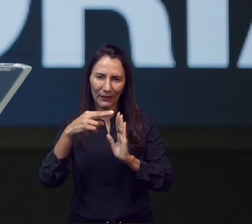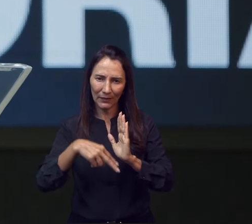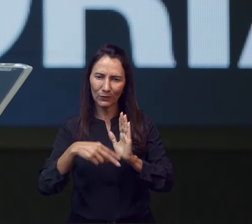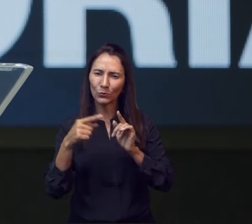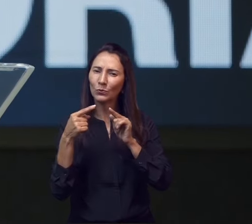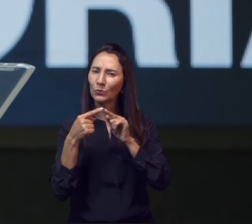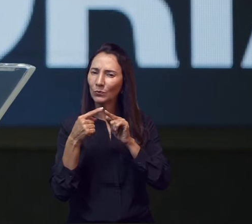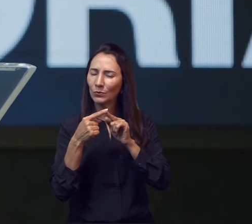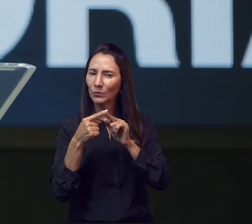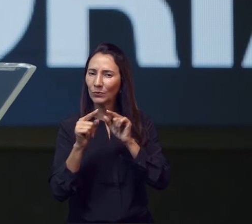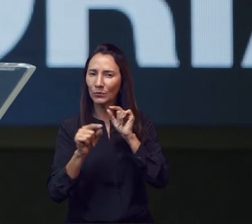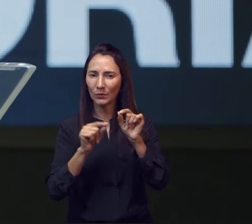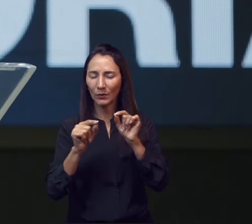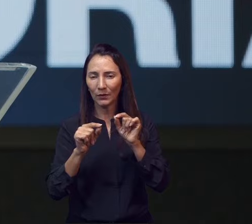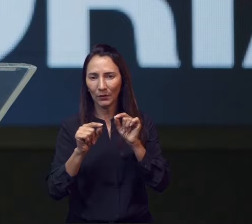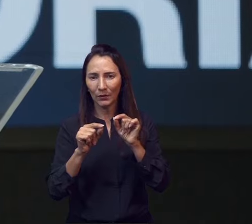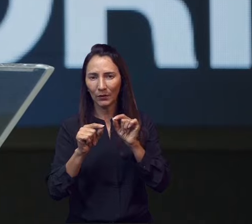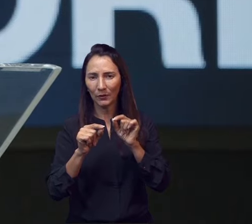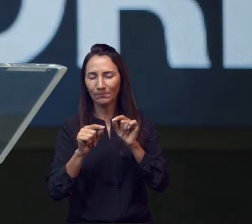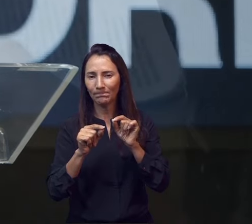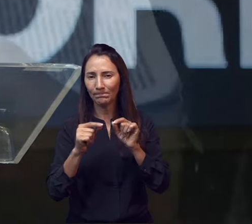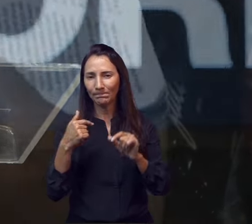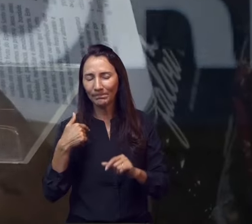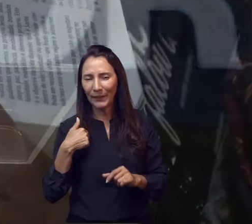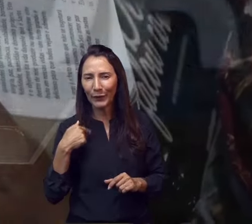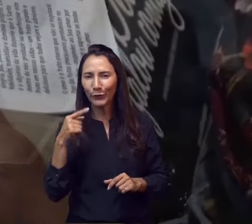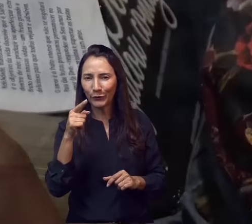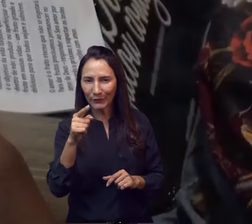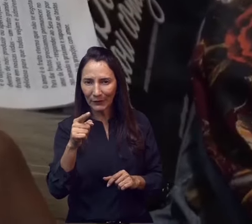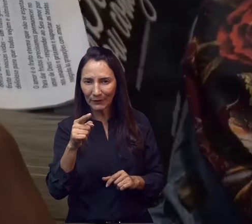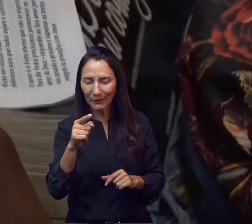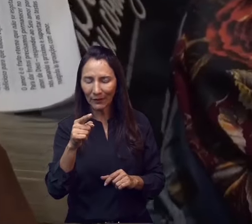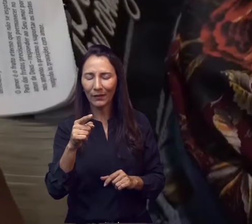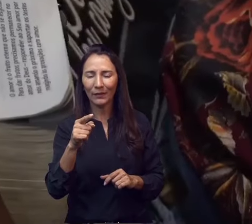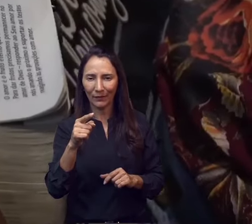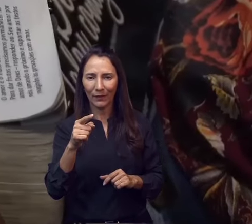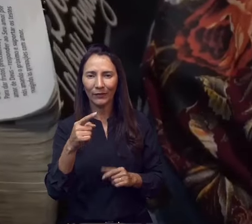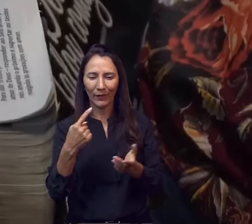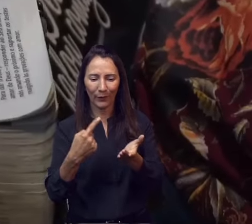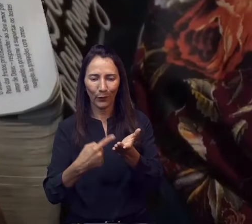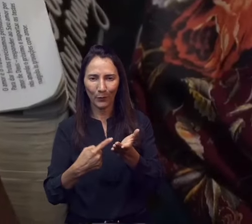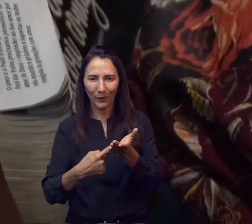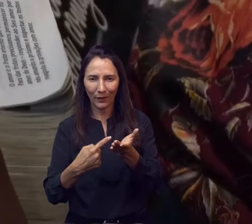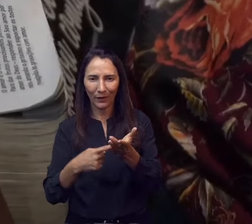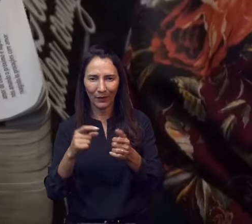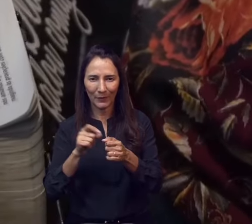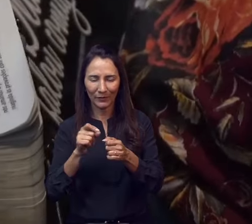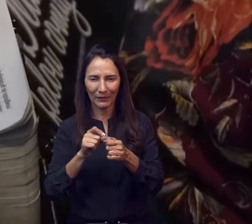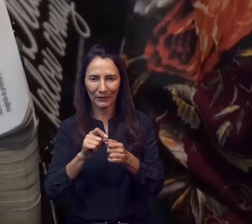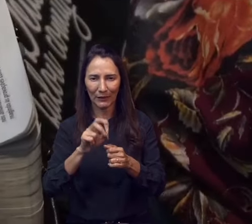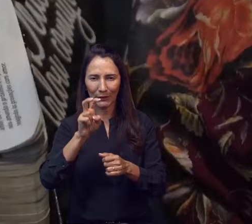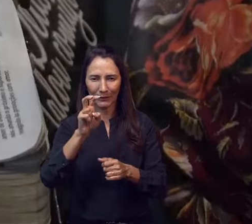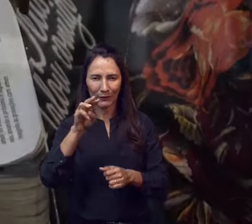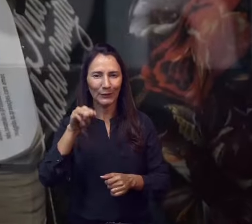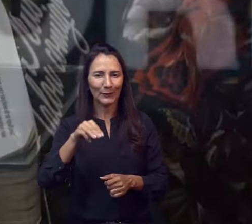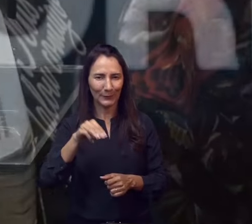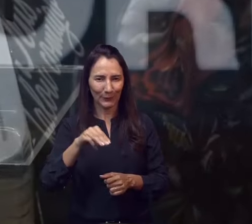a ver com aquilo que eu e você vamos fazer dentro de cinco minutos